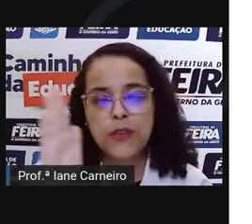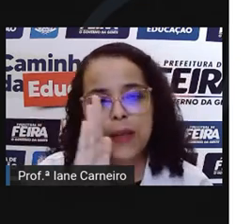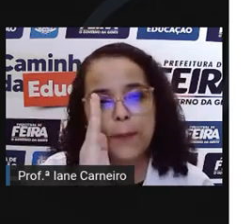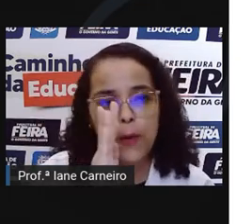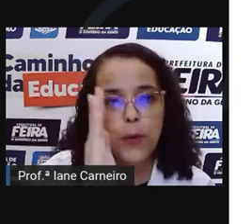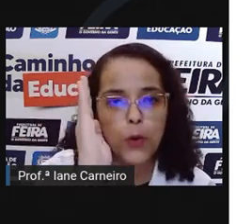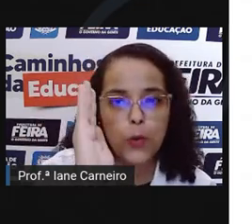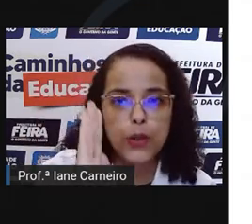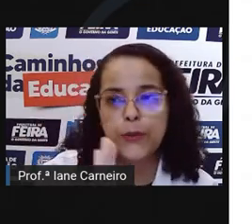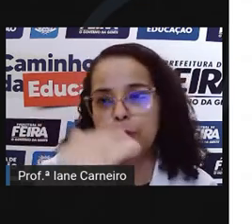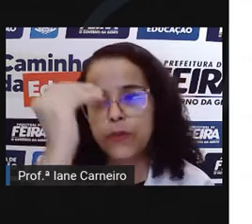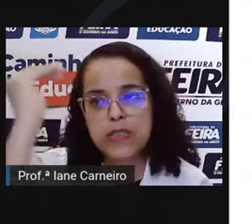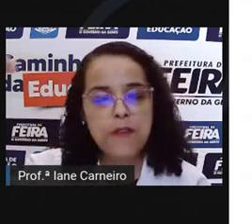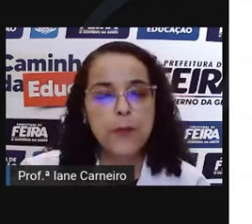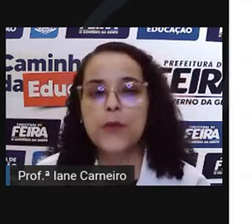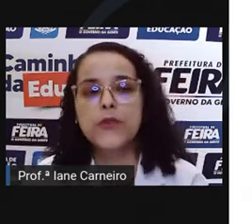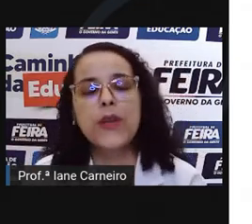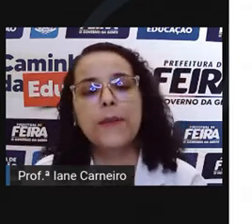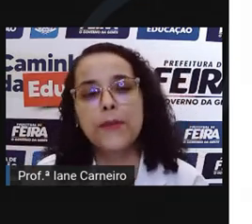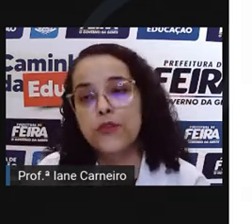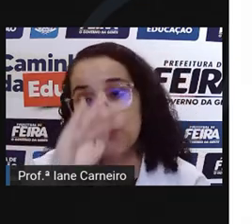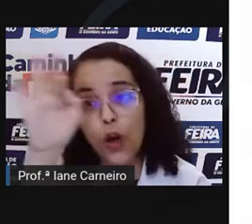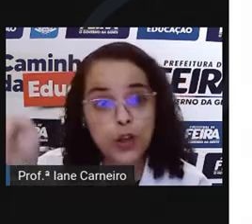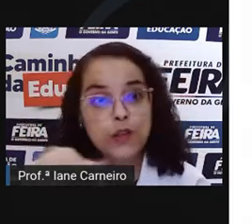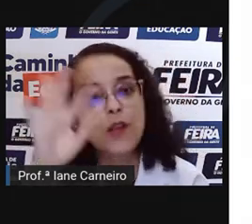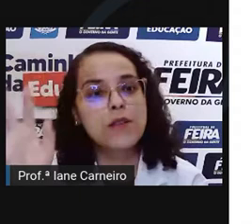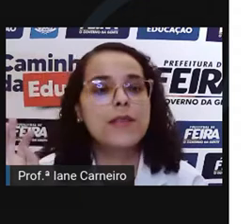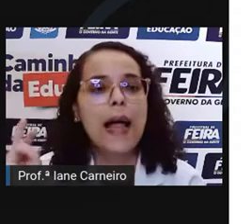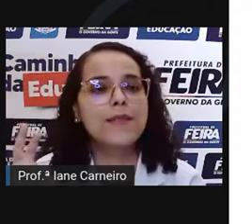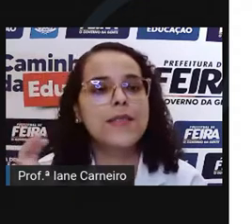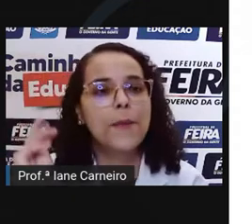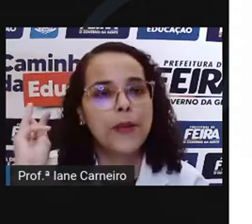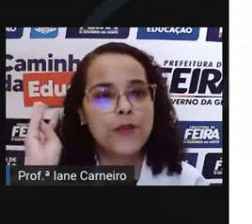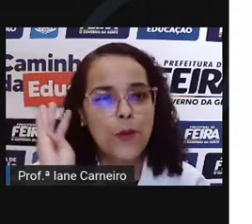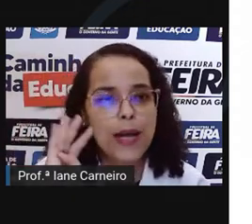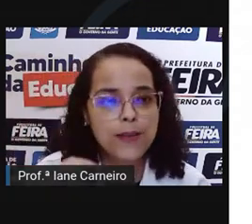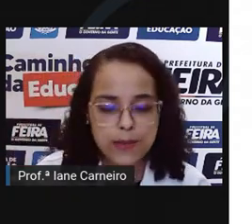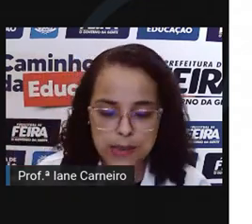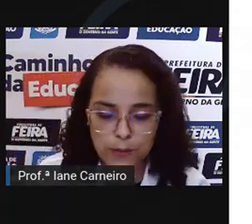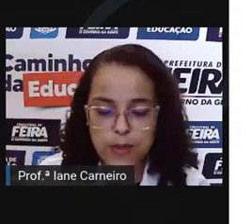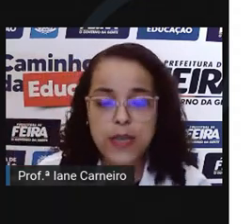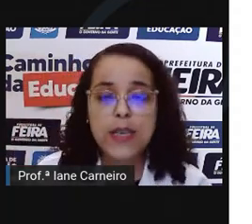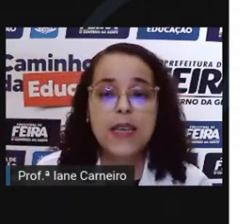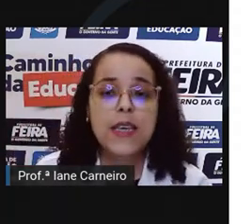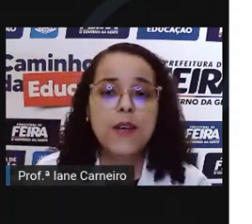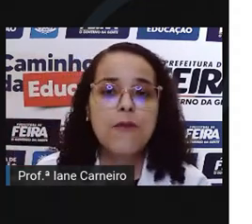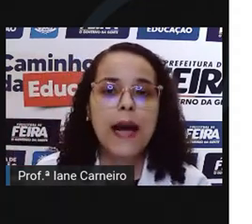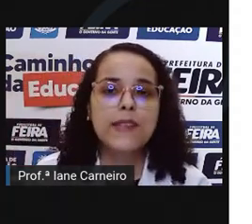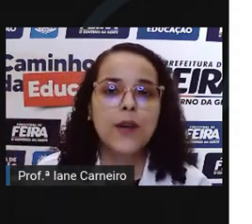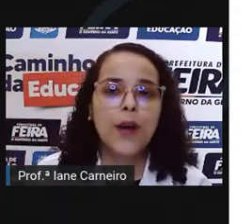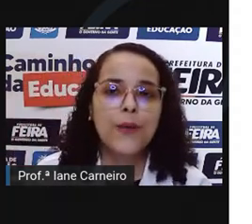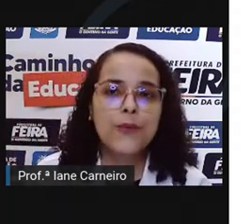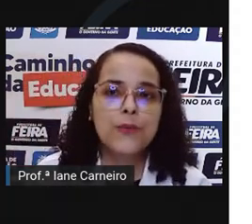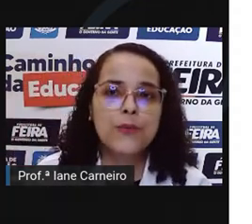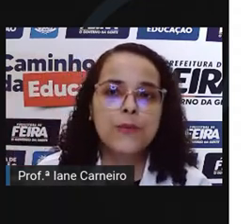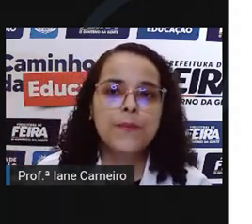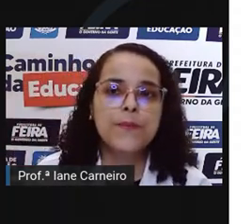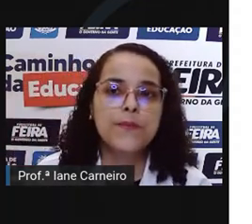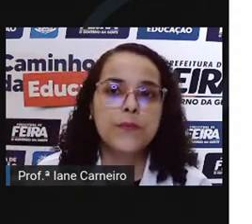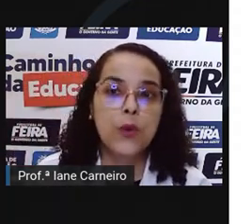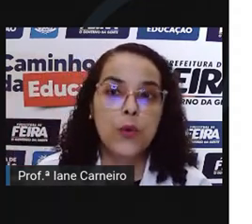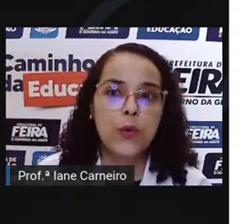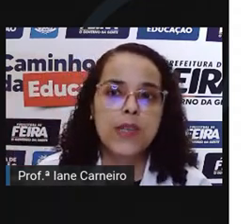mesmo jeito que a Pró colocou em um, serviu para o outro lado, para todos os outros lados, né? Porque os quatro são iguais, ó.